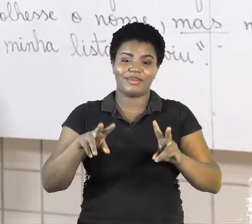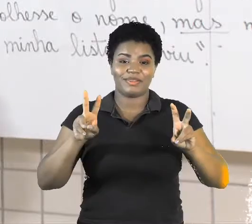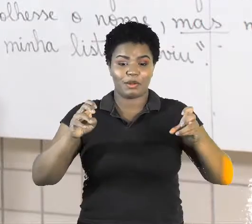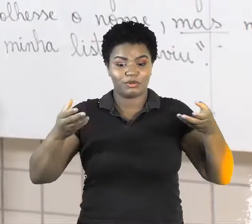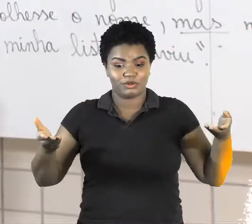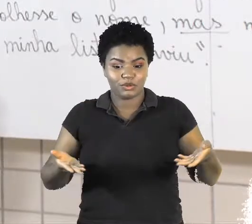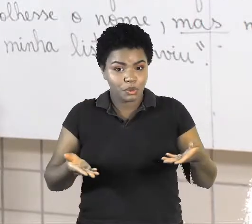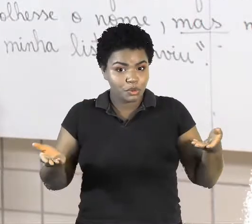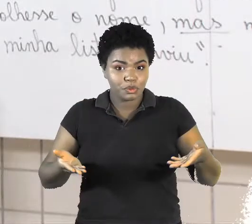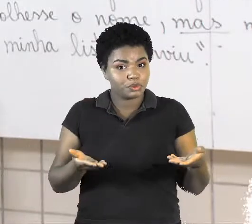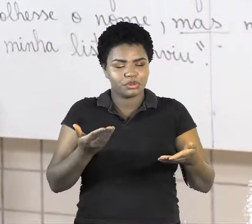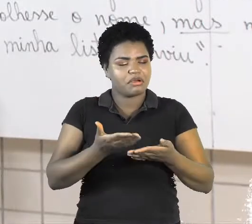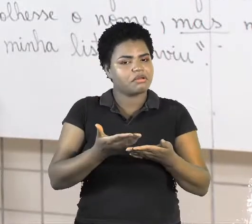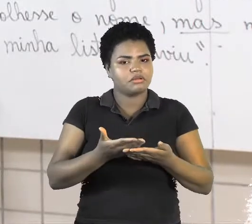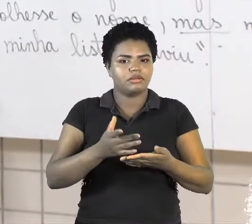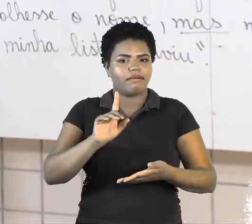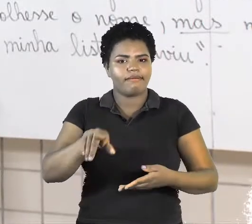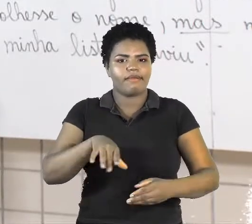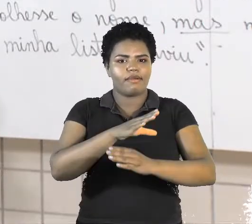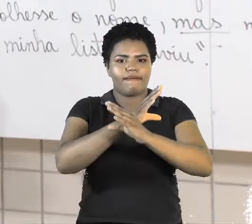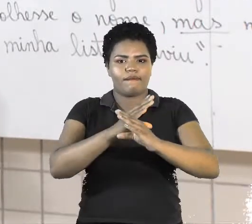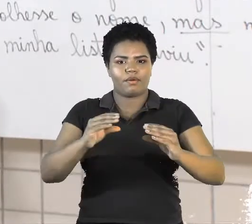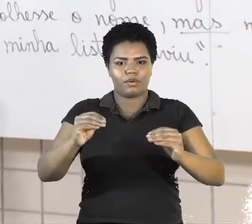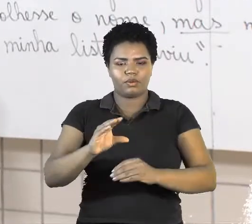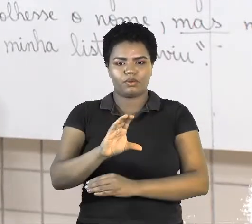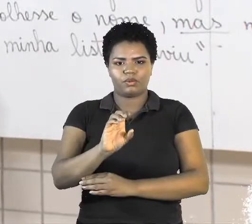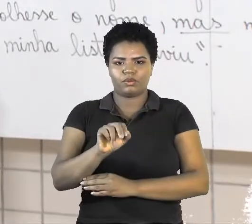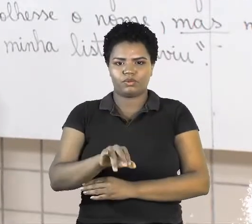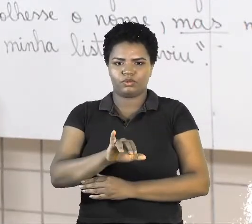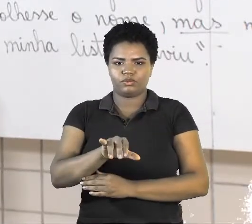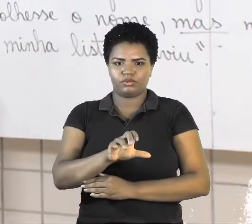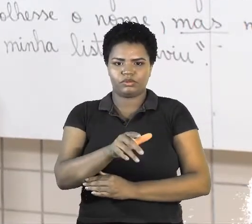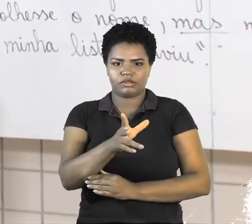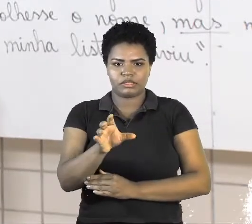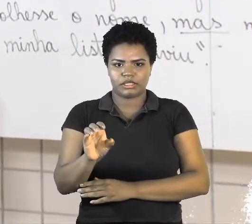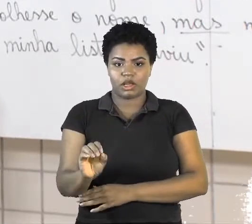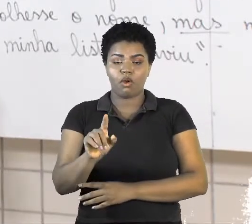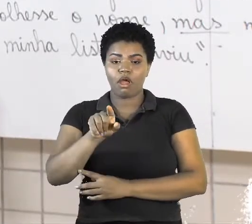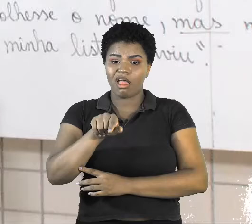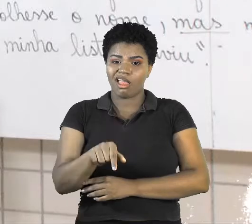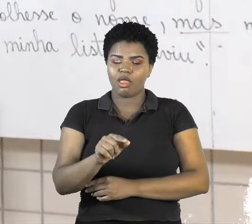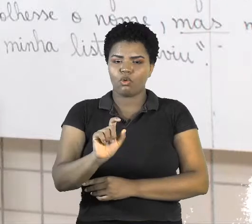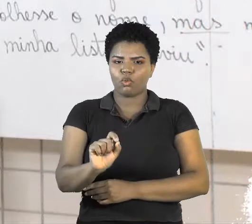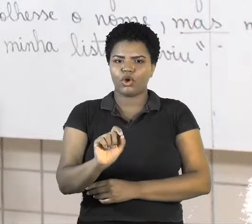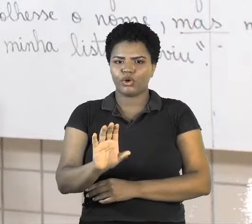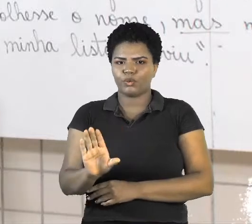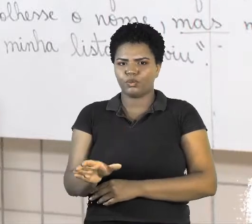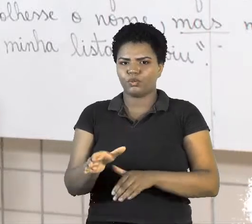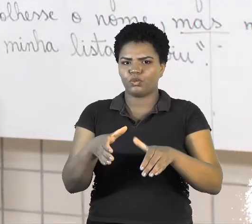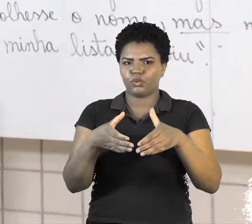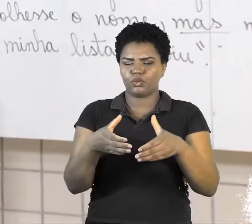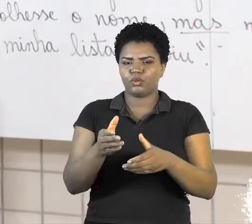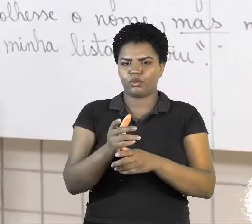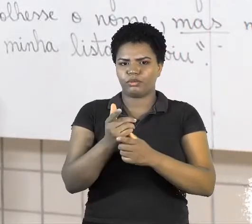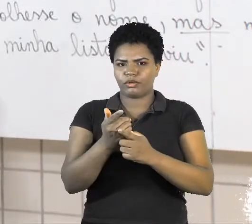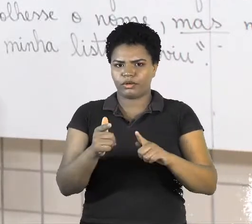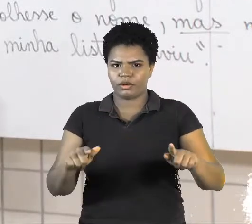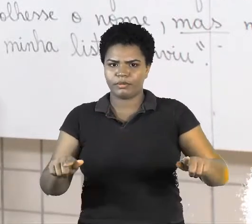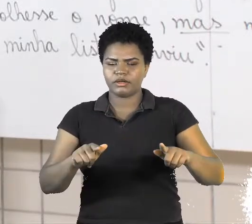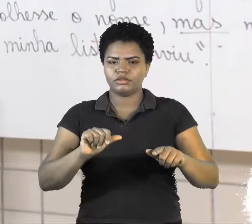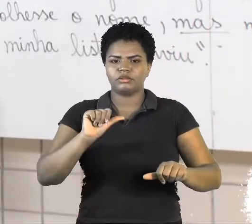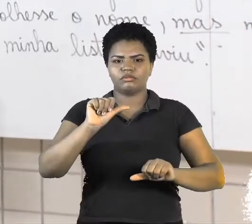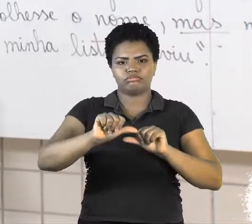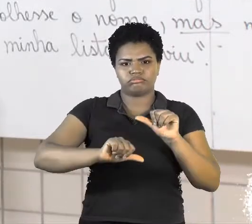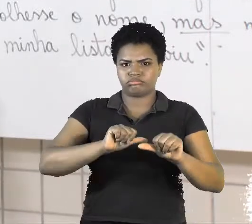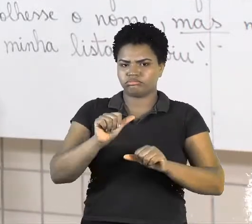aula de hoje, que é a conjunção. Então, a conjunção, ela é uma classe gramatical invariável, mas que